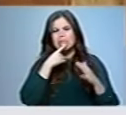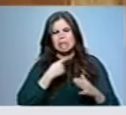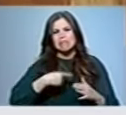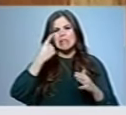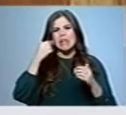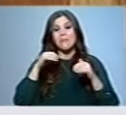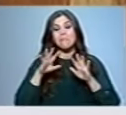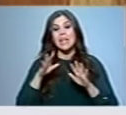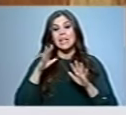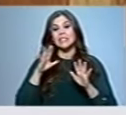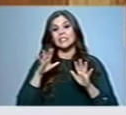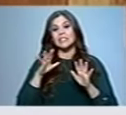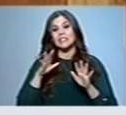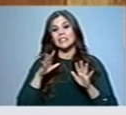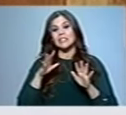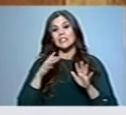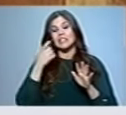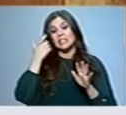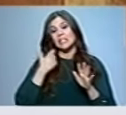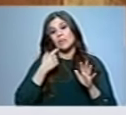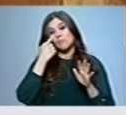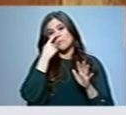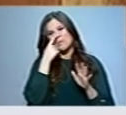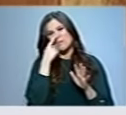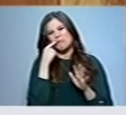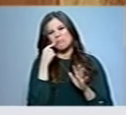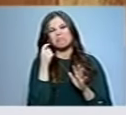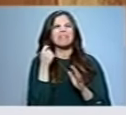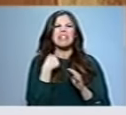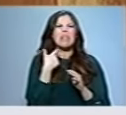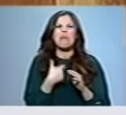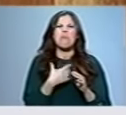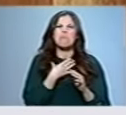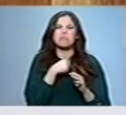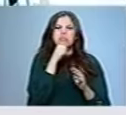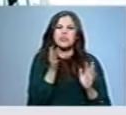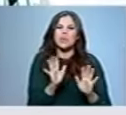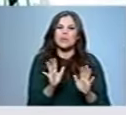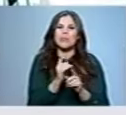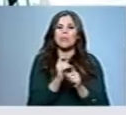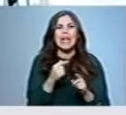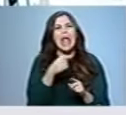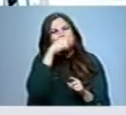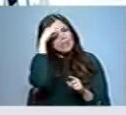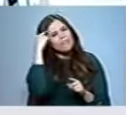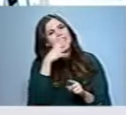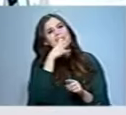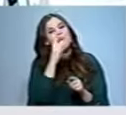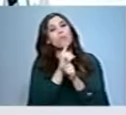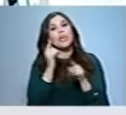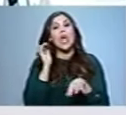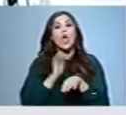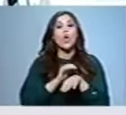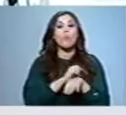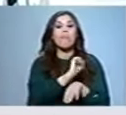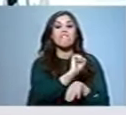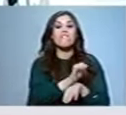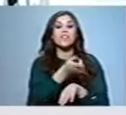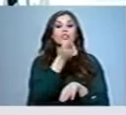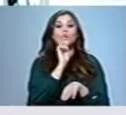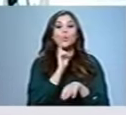do que eu gostei, aquele do qual eu gostei menos. Menos. É assim, isso custa um bocadinho dizer isto, porque a culpa não é deles. Tipo, o